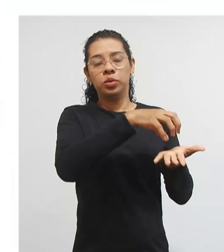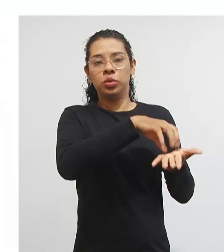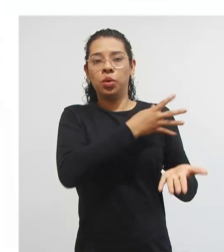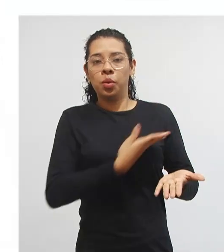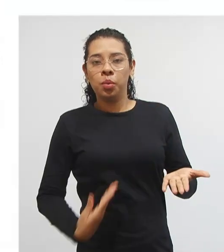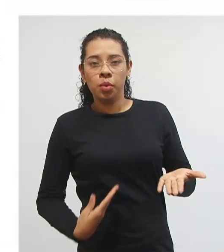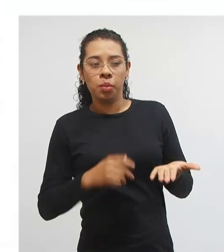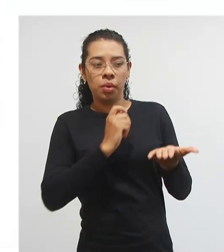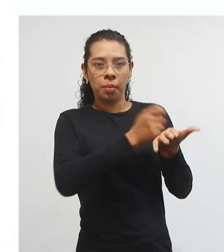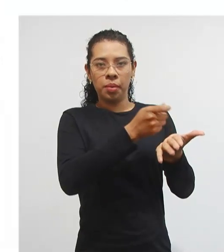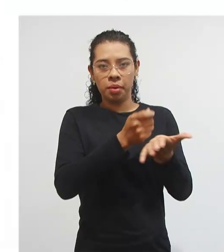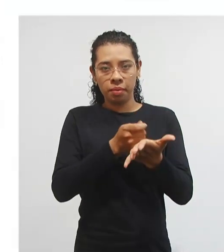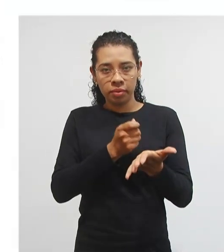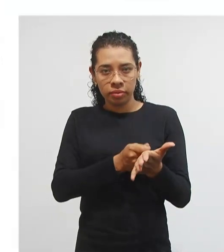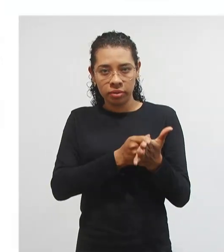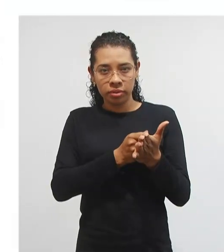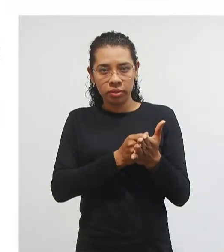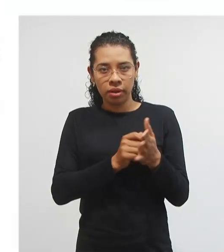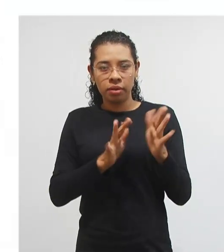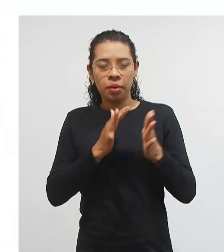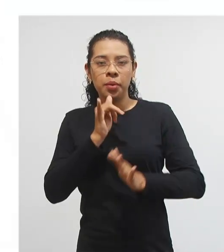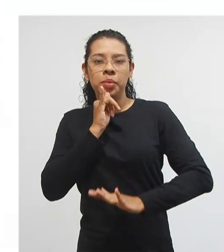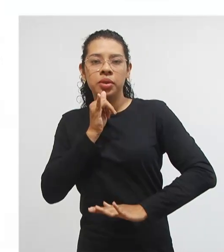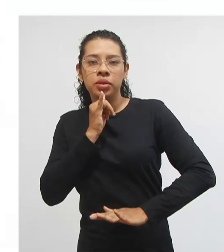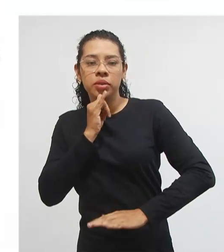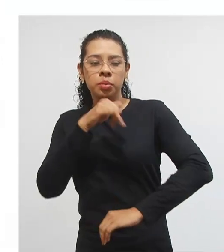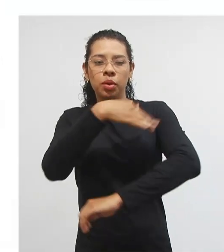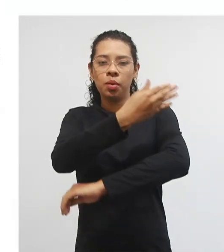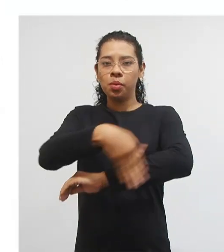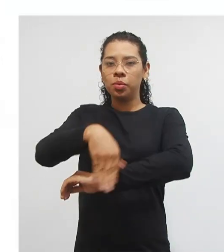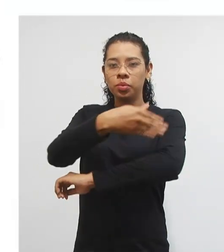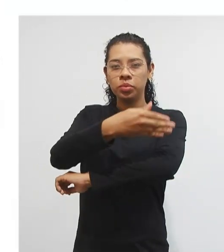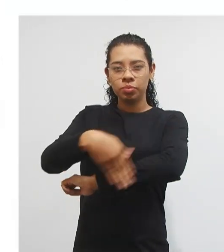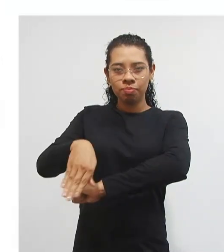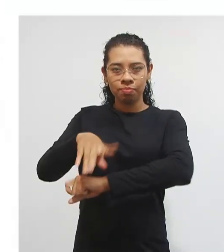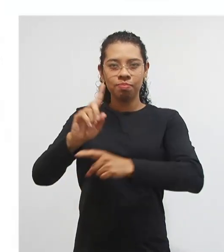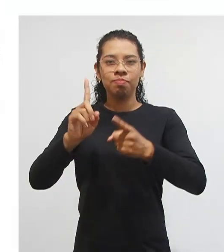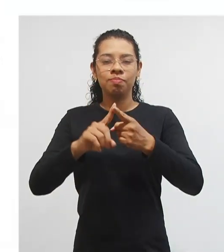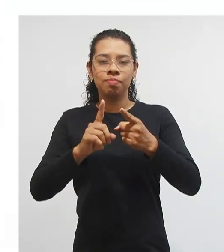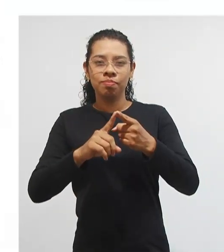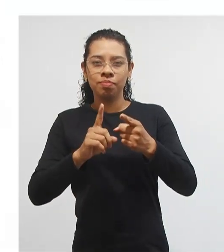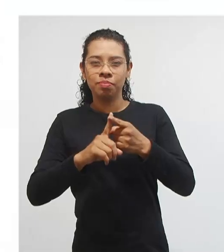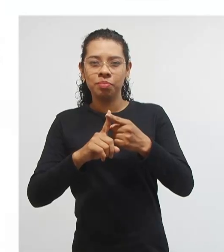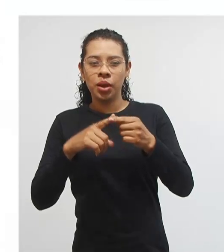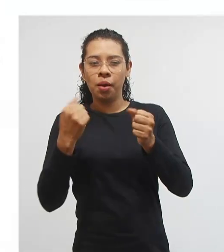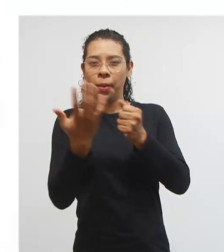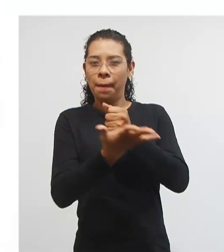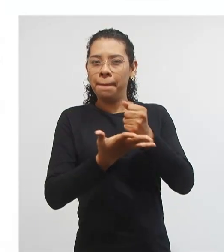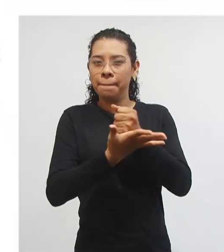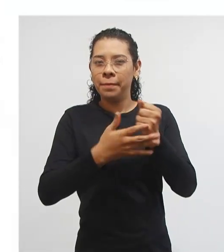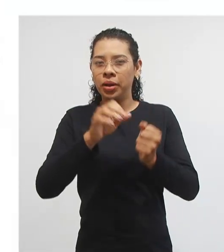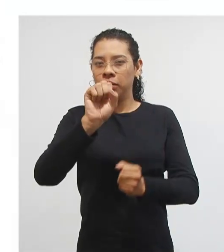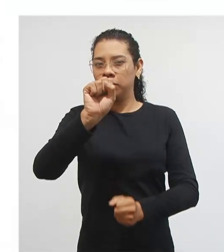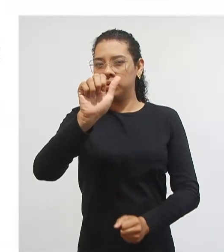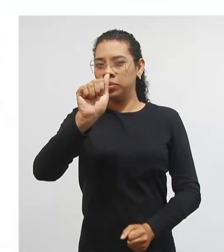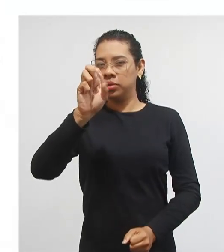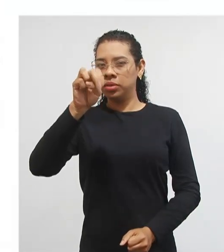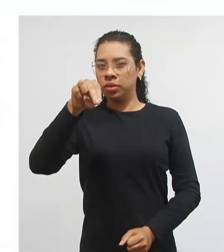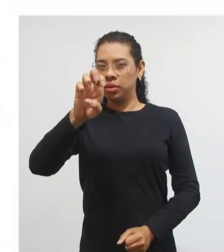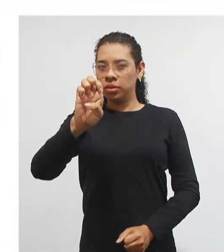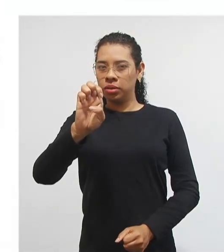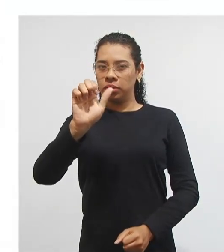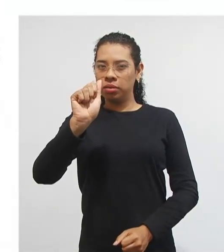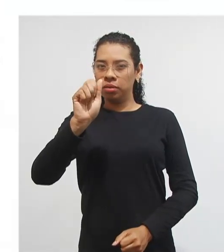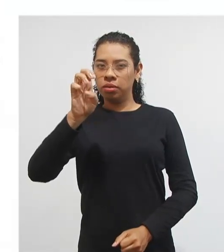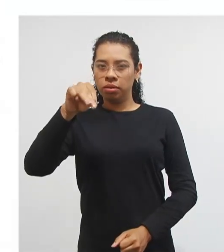tarifas de energia, pedágios em rodovias, taxas de saneamento básico, entre tantos outros, fazendo emergir a